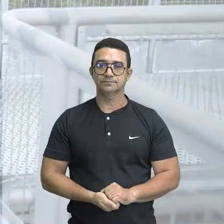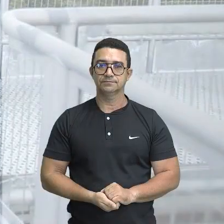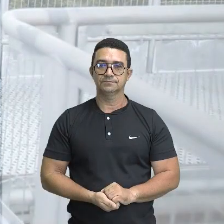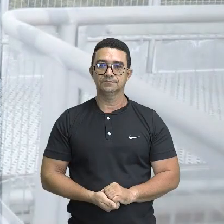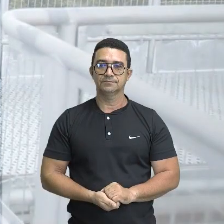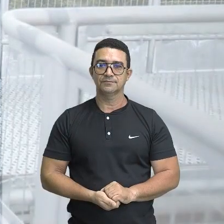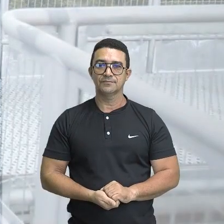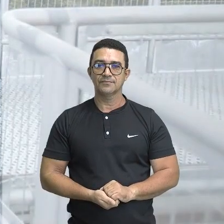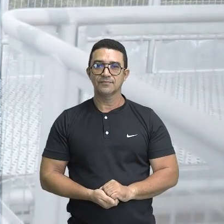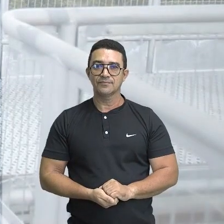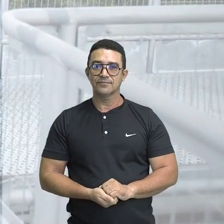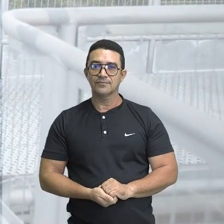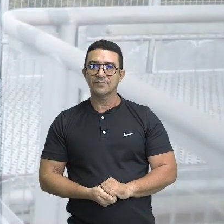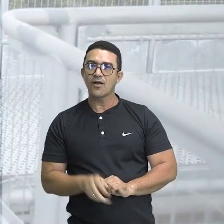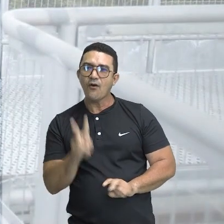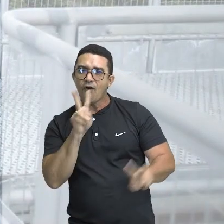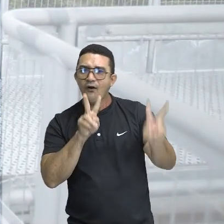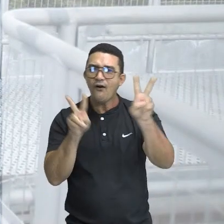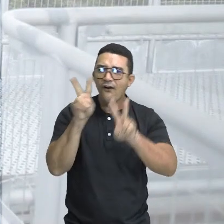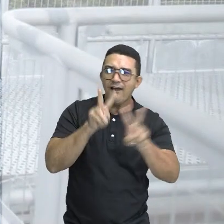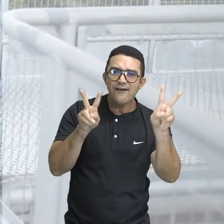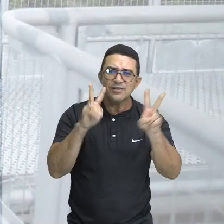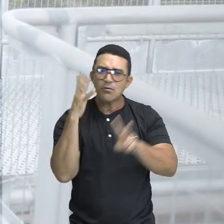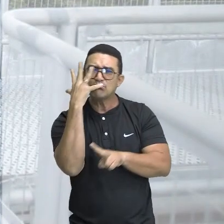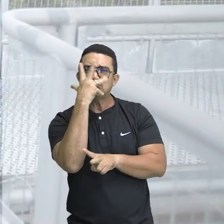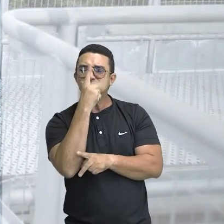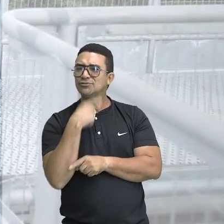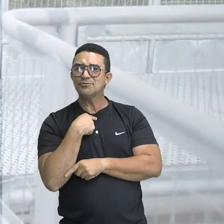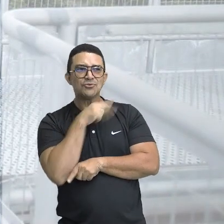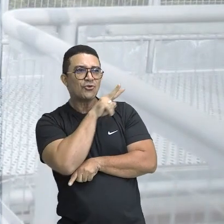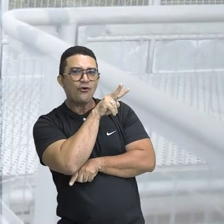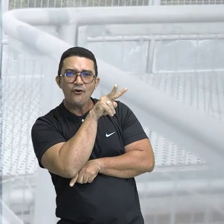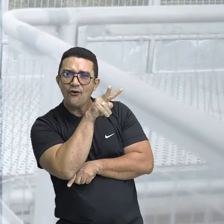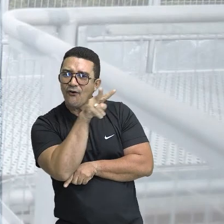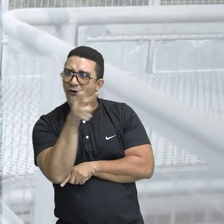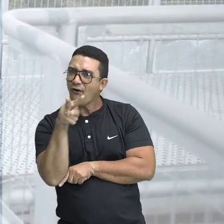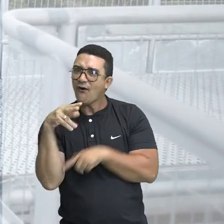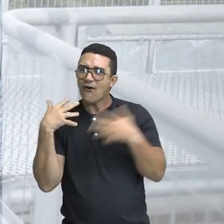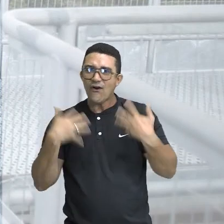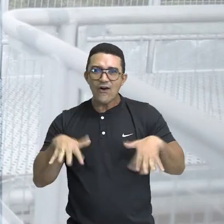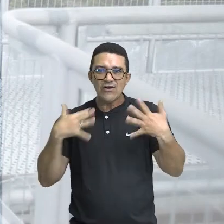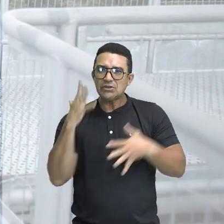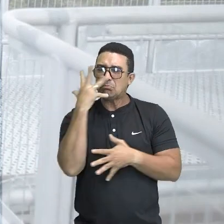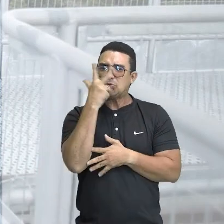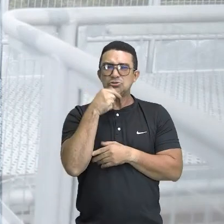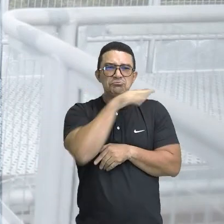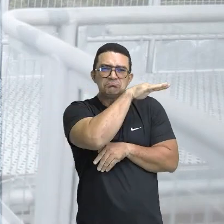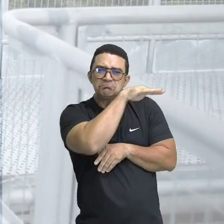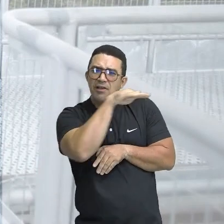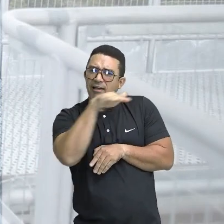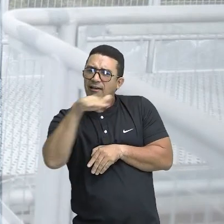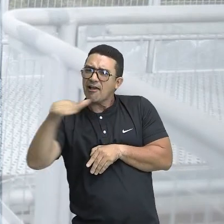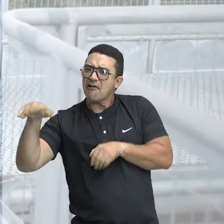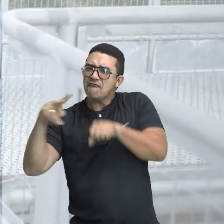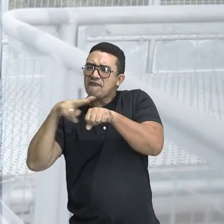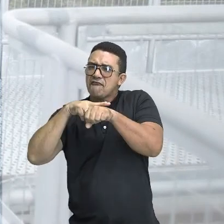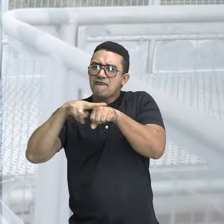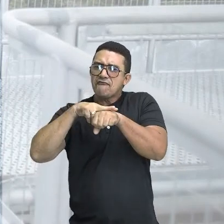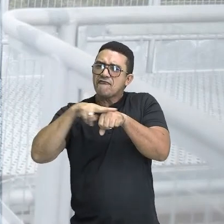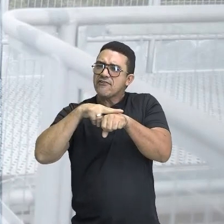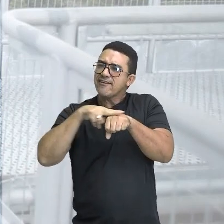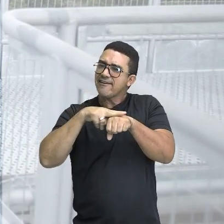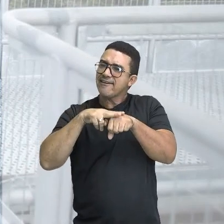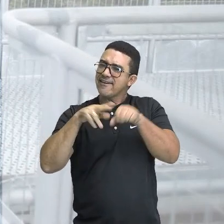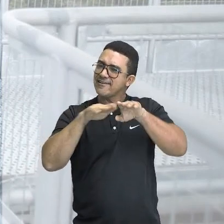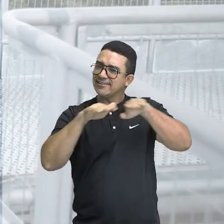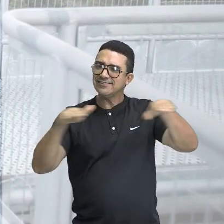Olha ali, professor, olha que bonito. Não, aquilo ali, aquela paisagem. Gente, é muito bonito, parece um tapete. Observe tudo isso aqui,